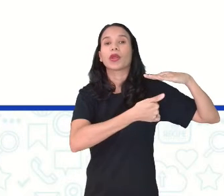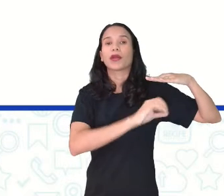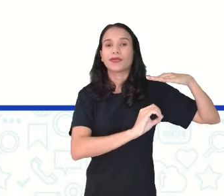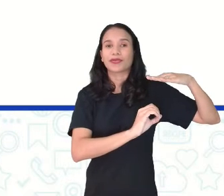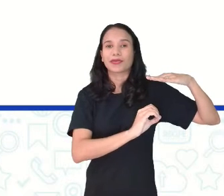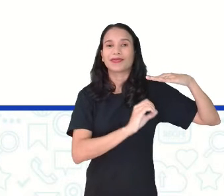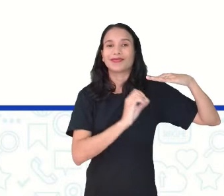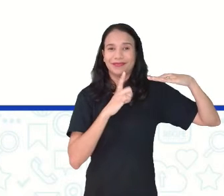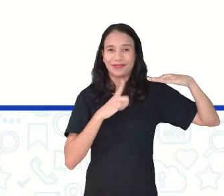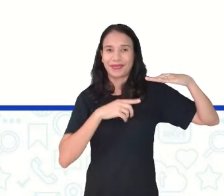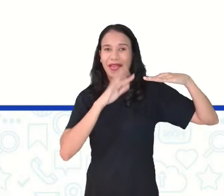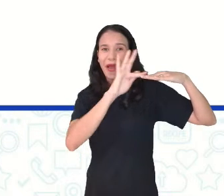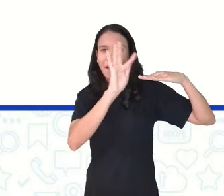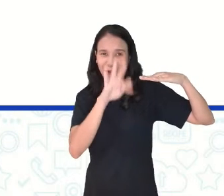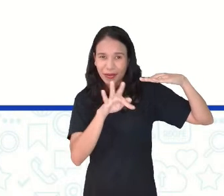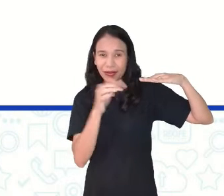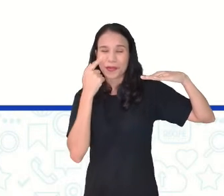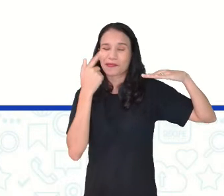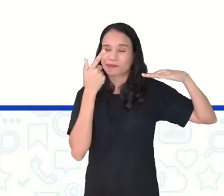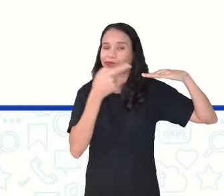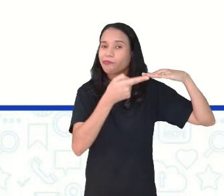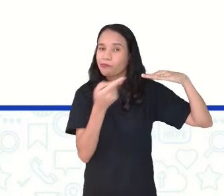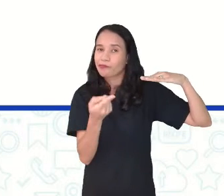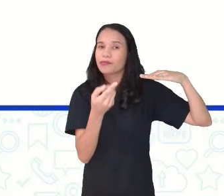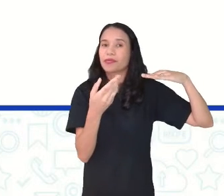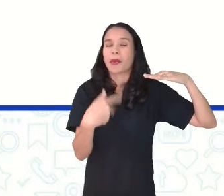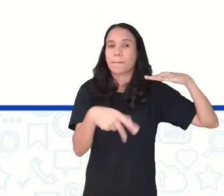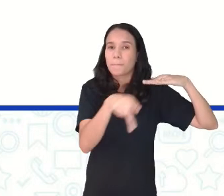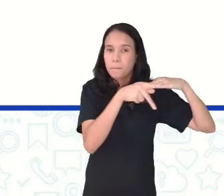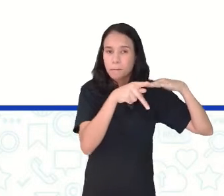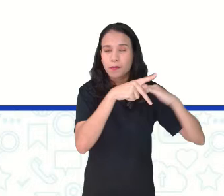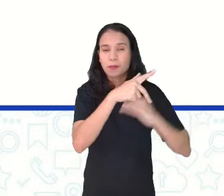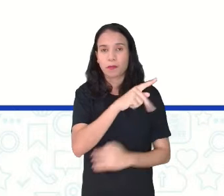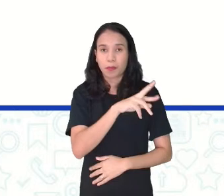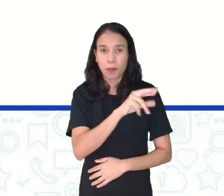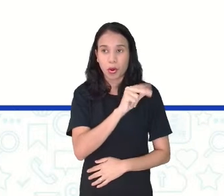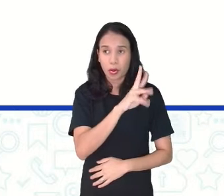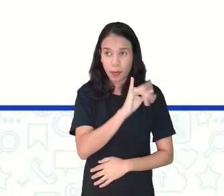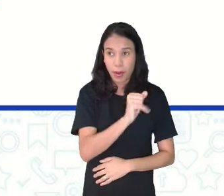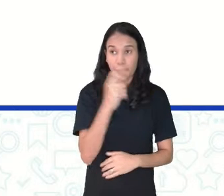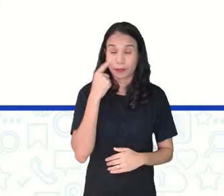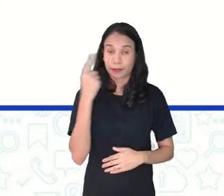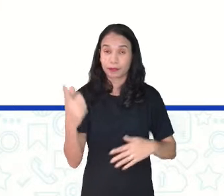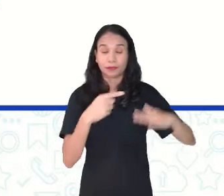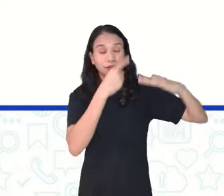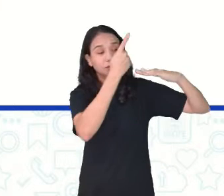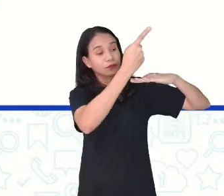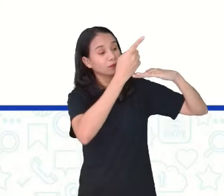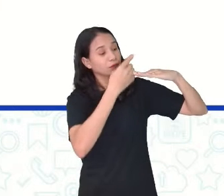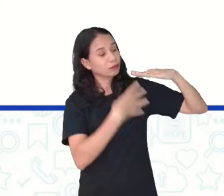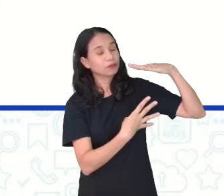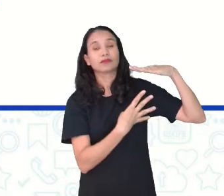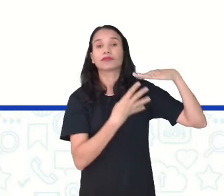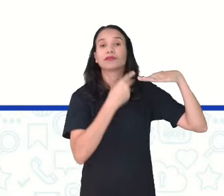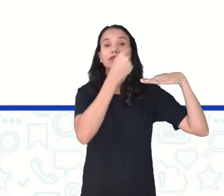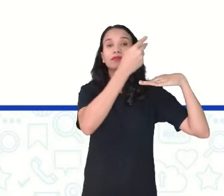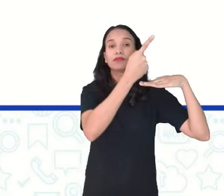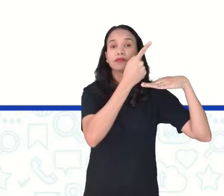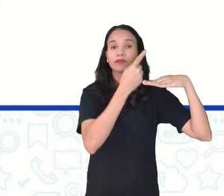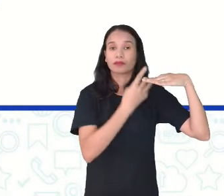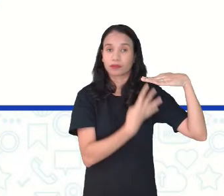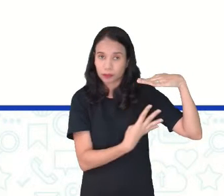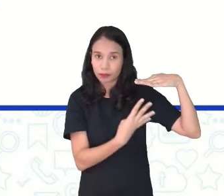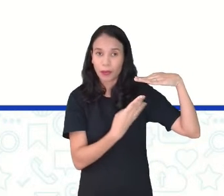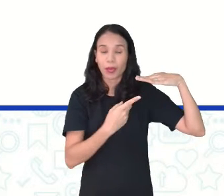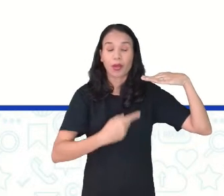10, tornando essa fração aí uma fração própria, tá bom? E eu coloquei também aí, ó, 1/4, ou seja,